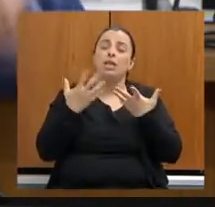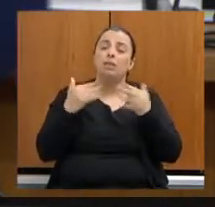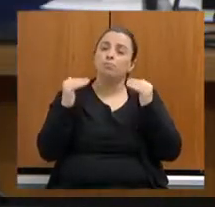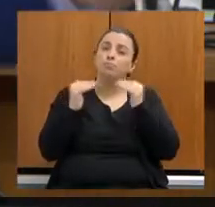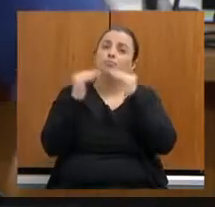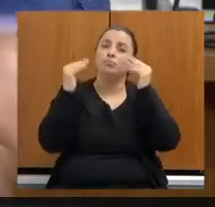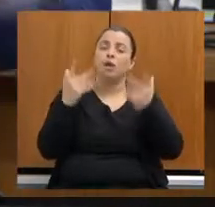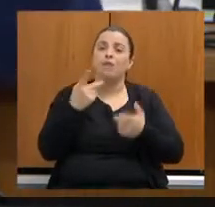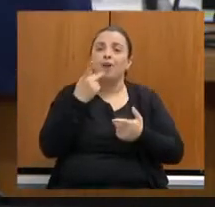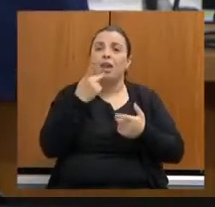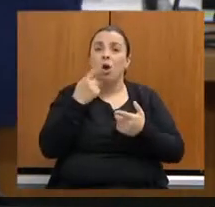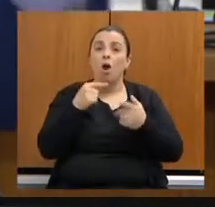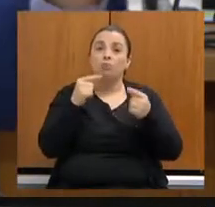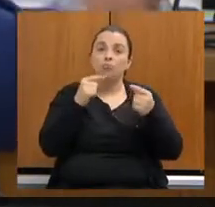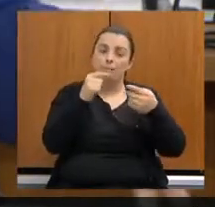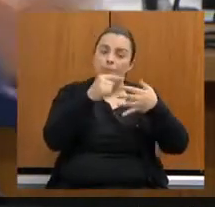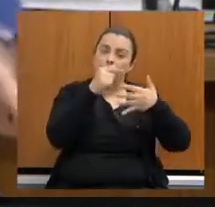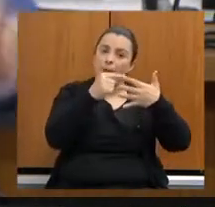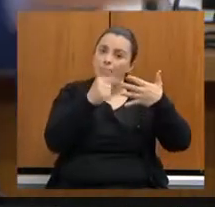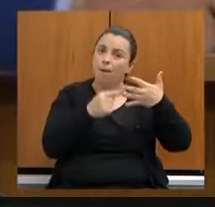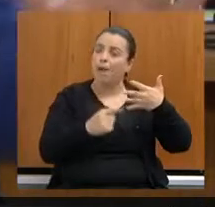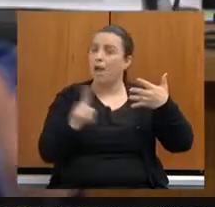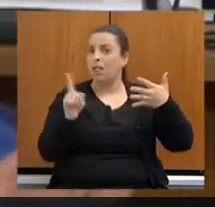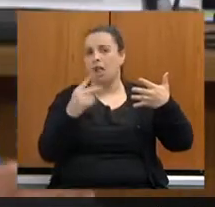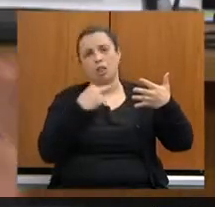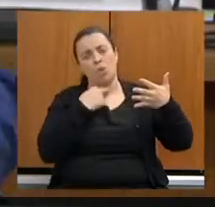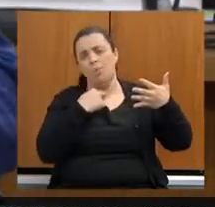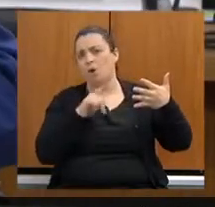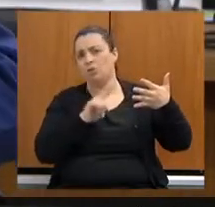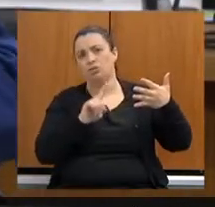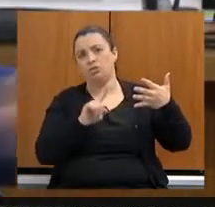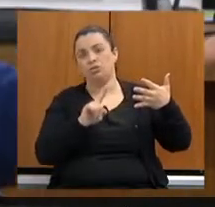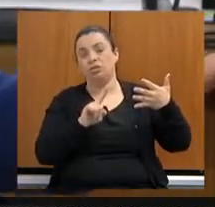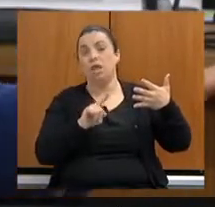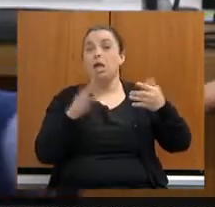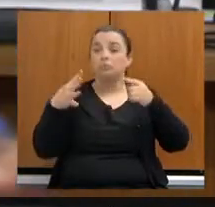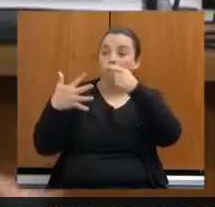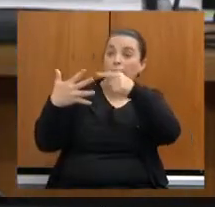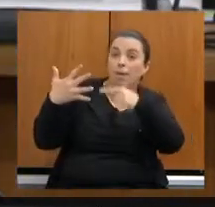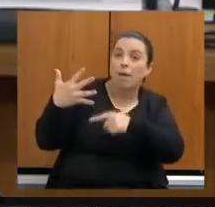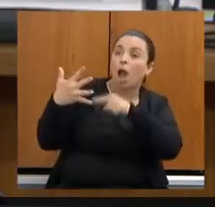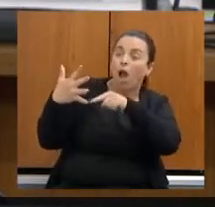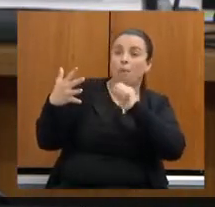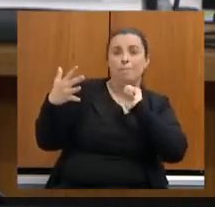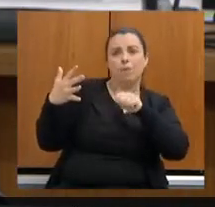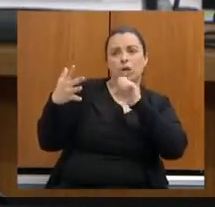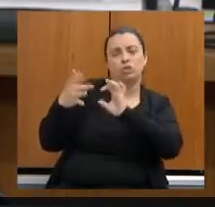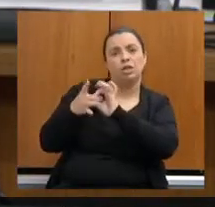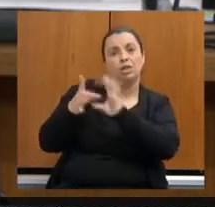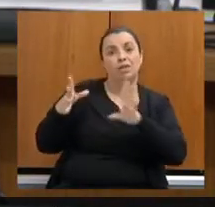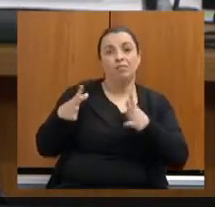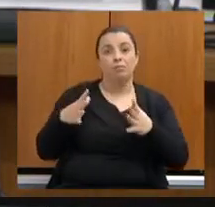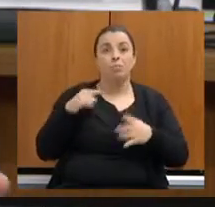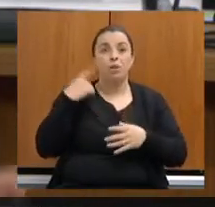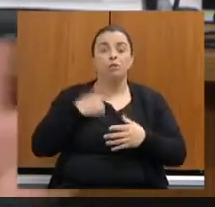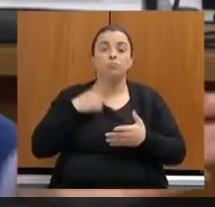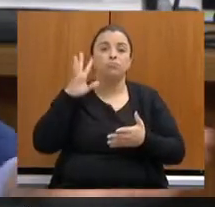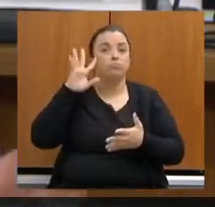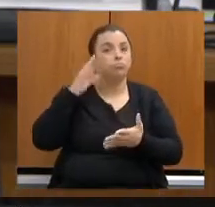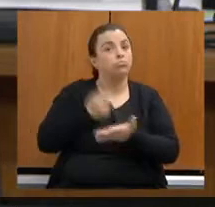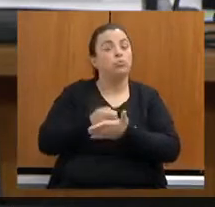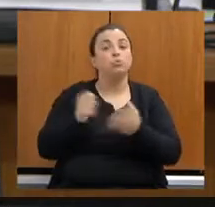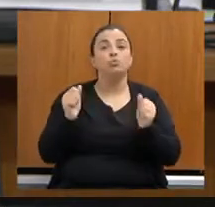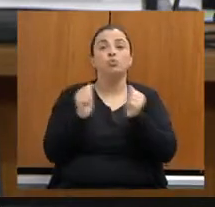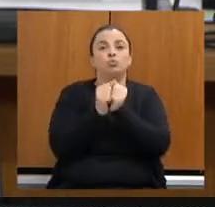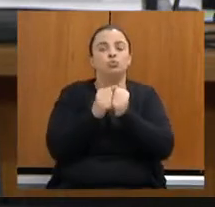você não pode você não vai fazer isso é pode não pode o que que precisa para gente bater o martelo nisso né E e